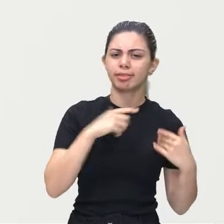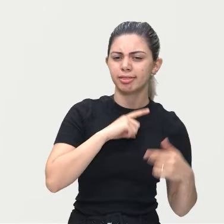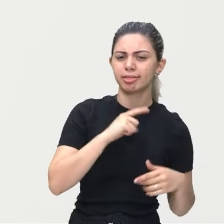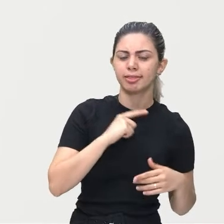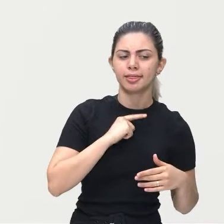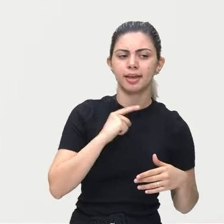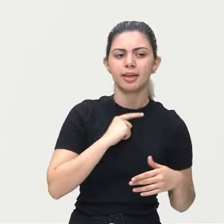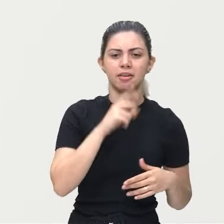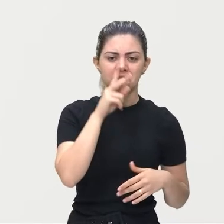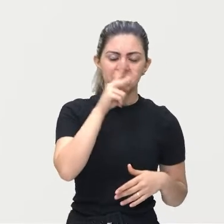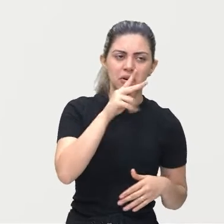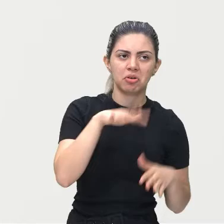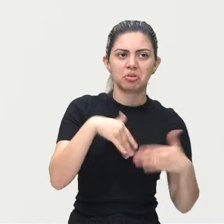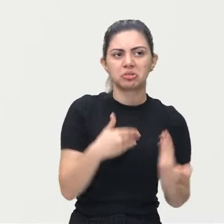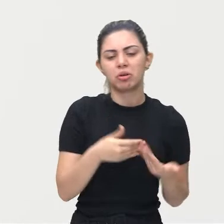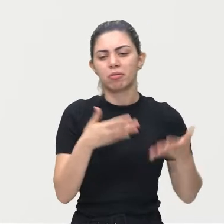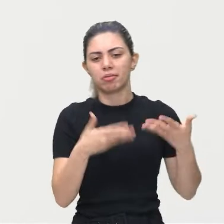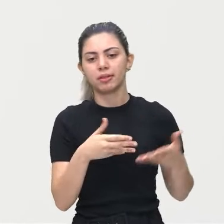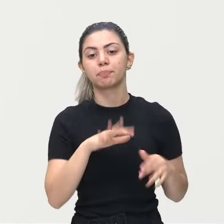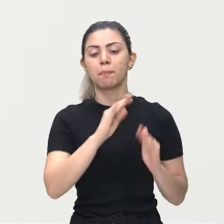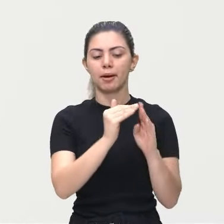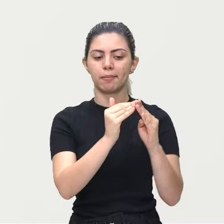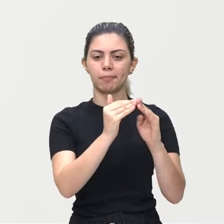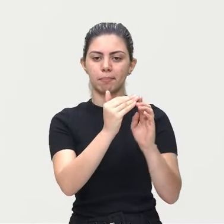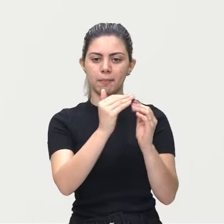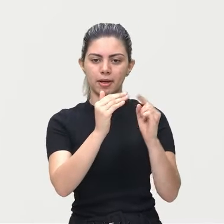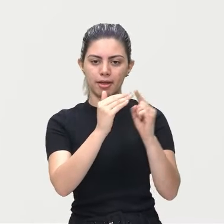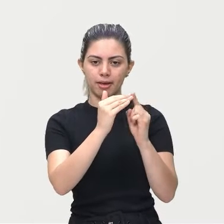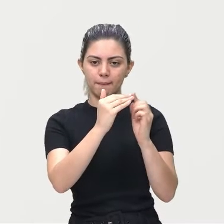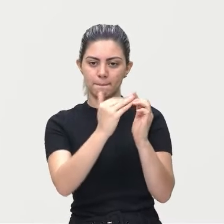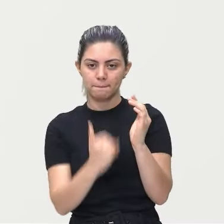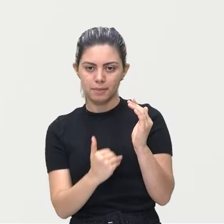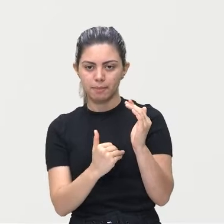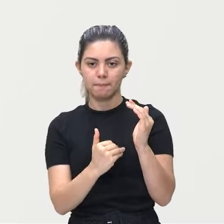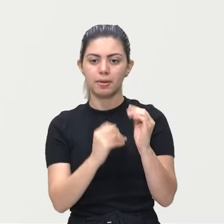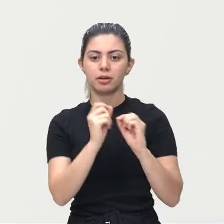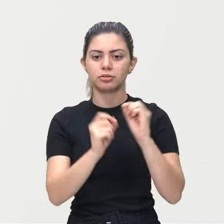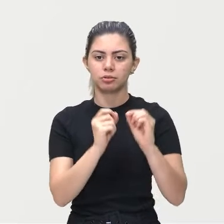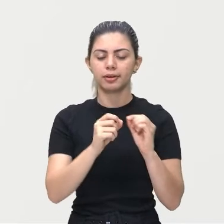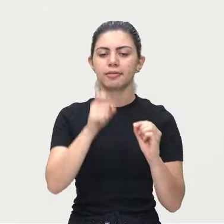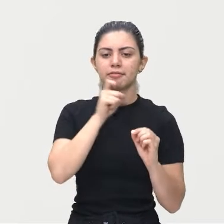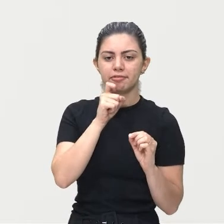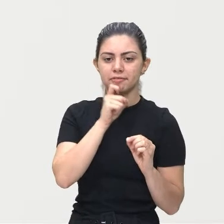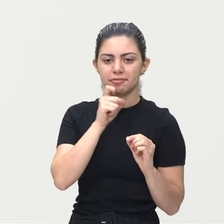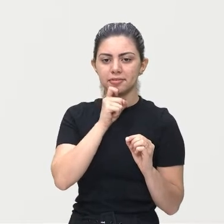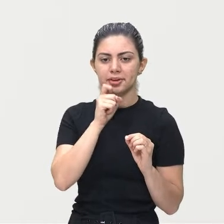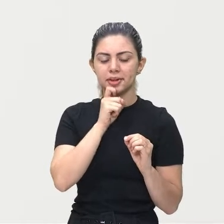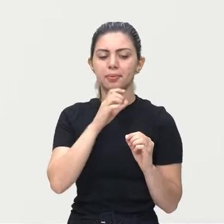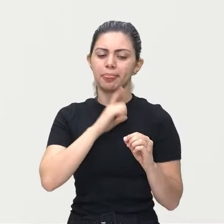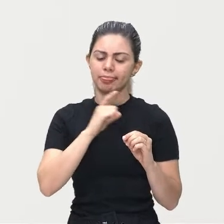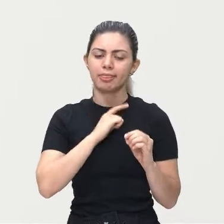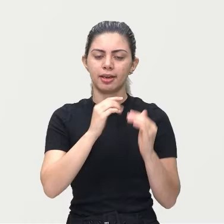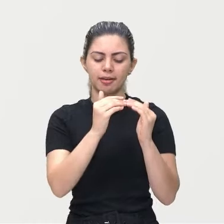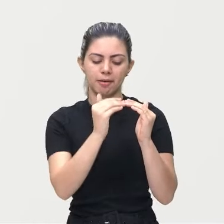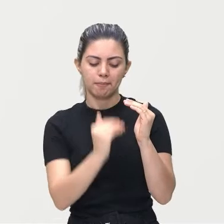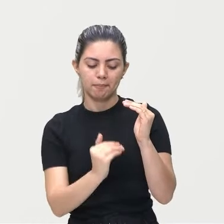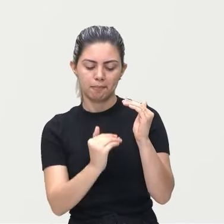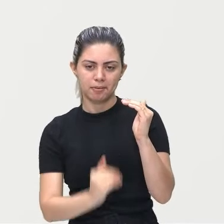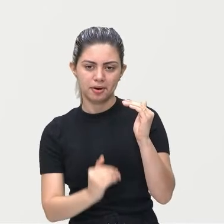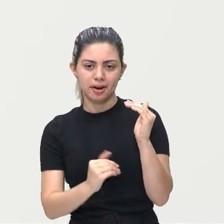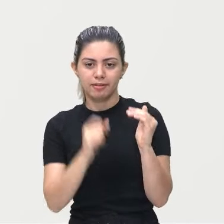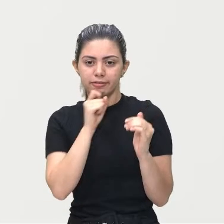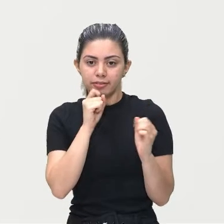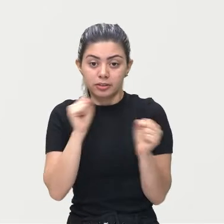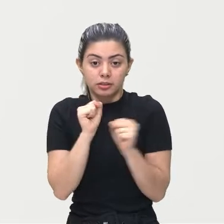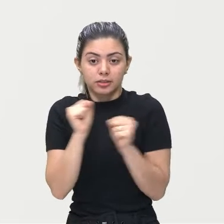temperaturas negativas também dão ideias de frio, mas também frios diferentes. Ou seja, com mais intensidade ou com menos